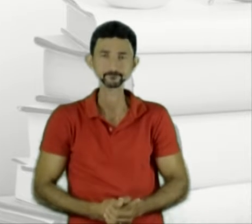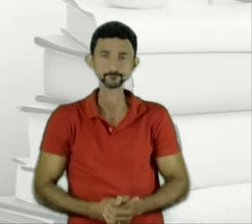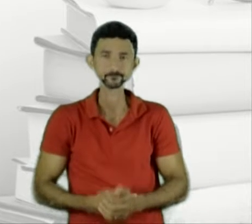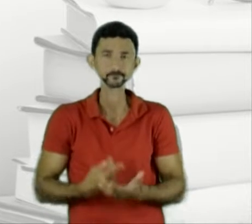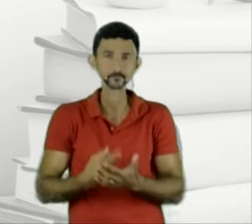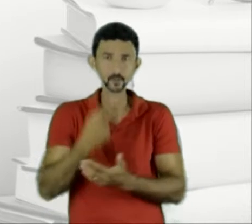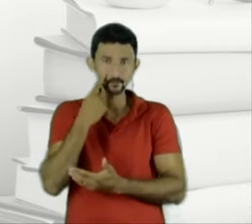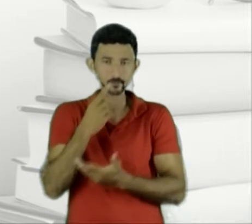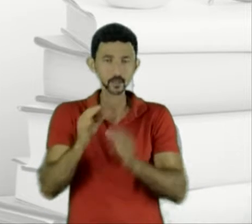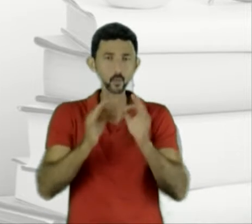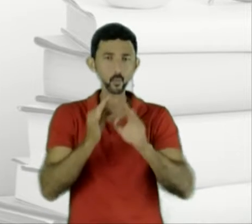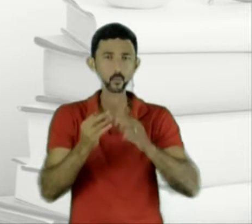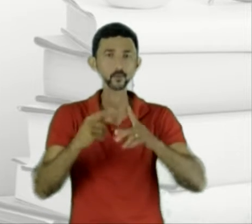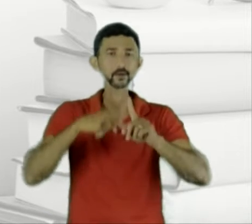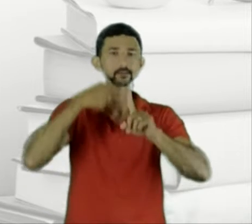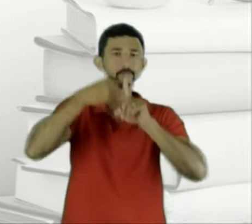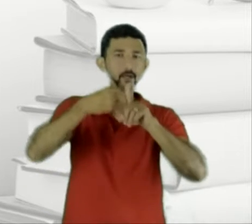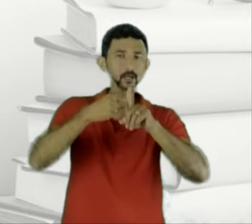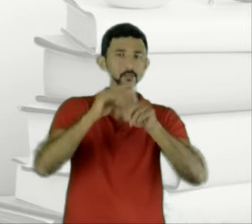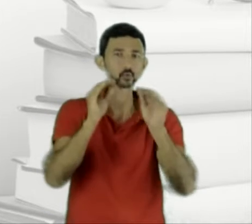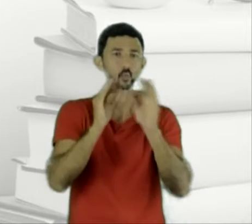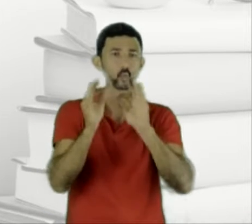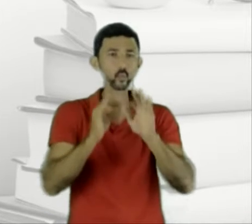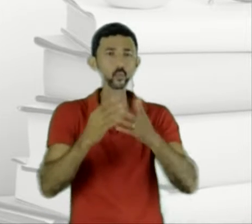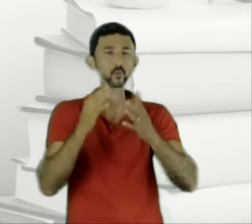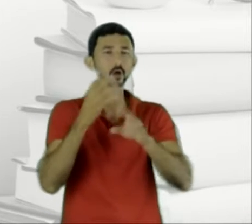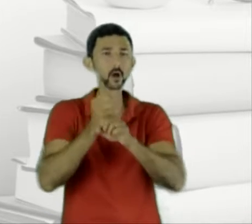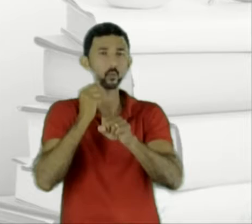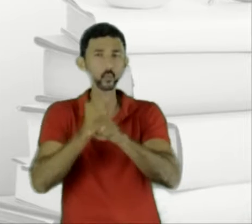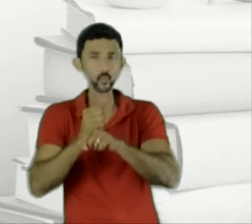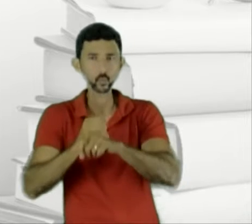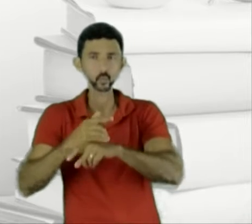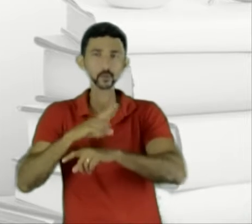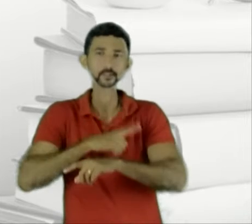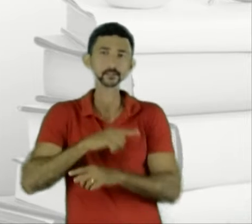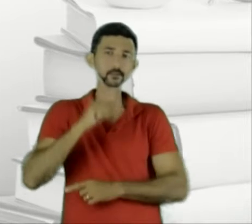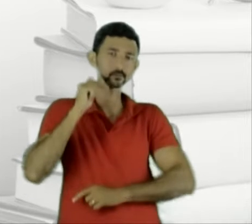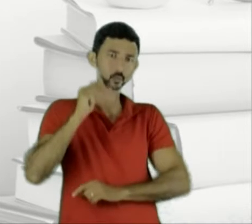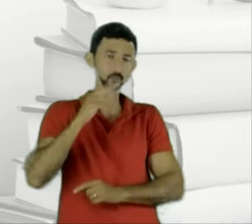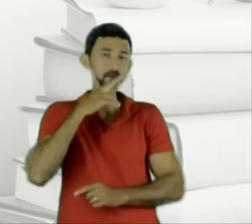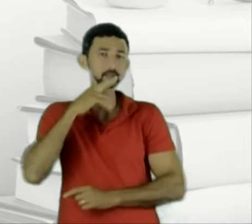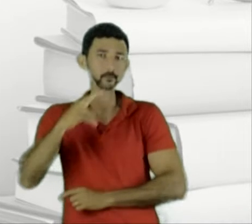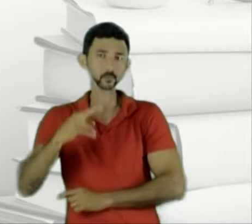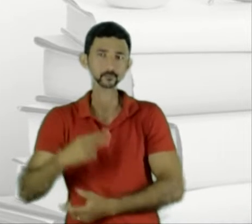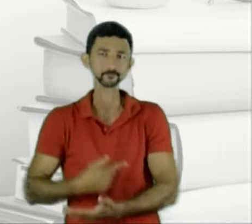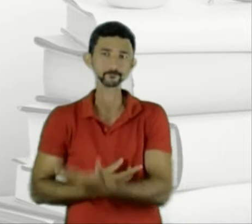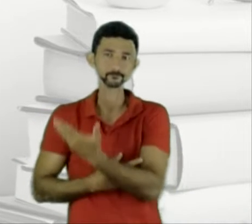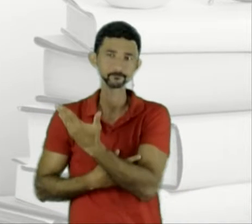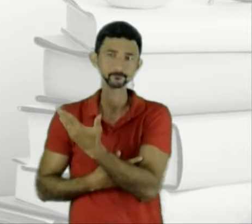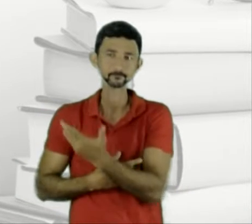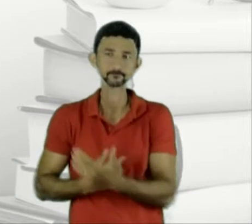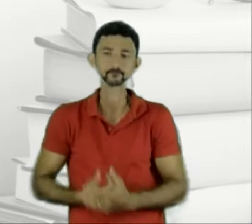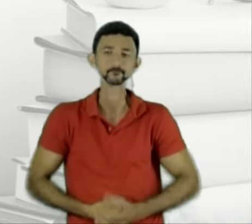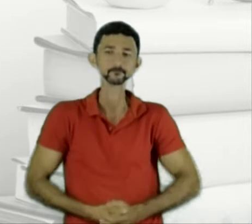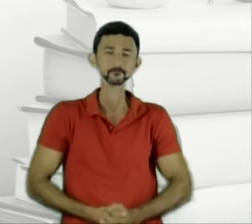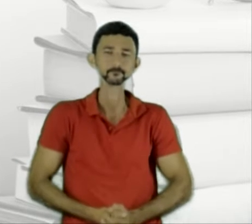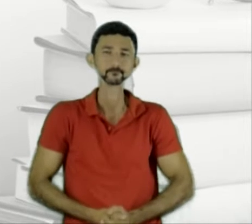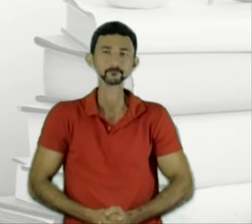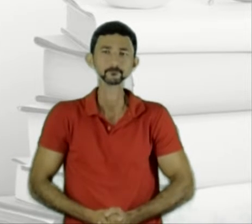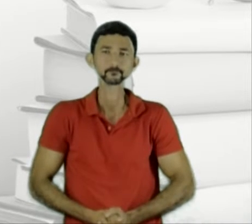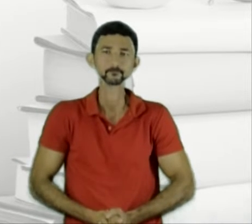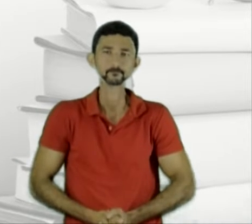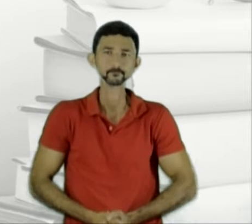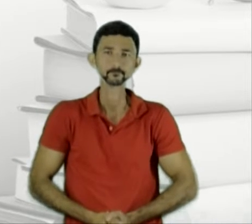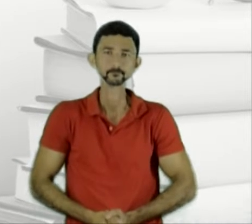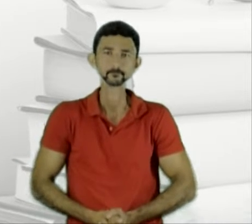E aí, no caso, vai adicioná-los e aí você terá o grau do referido monômio. Então, vamos a